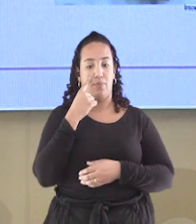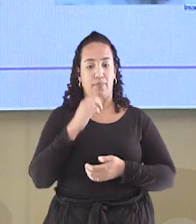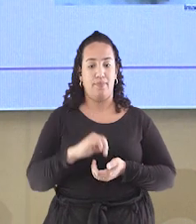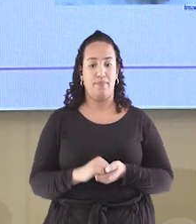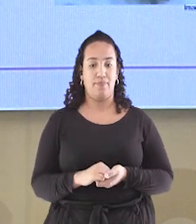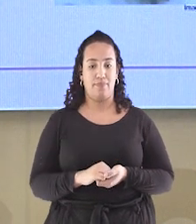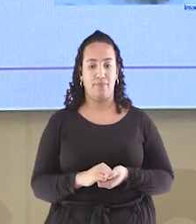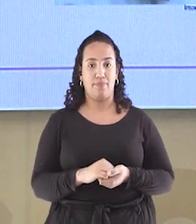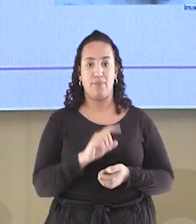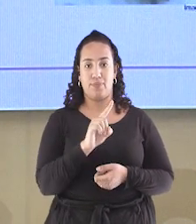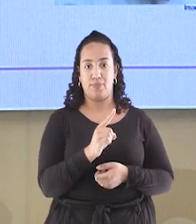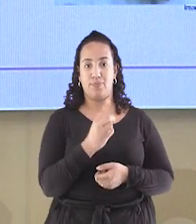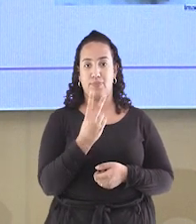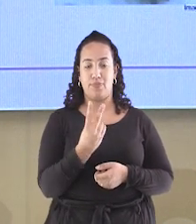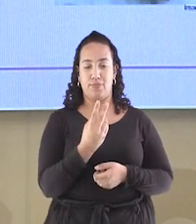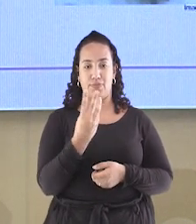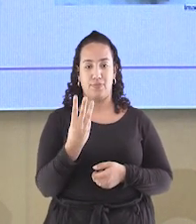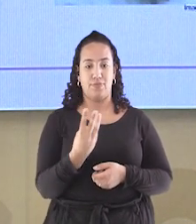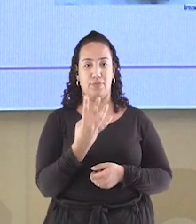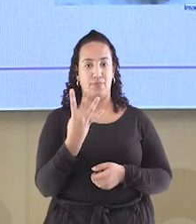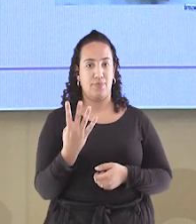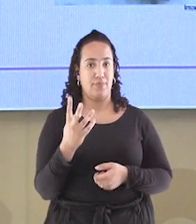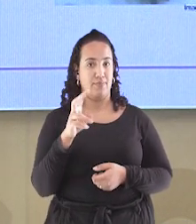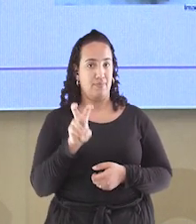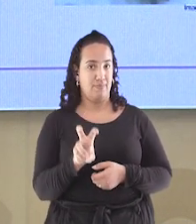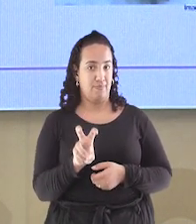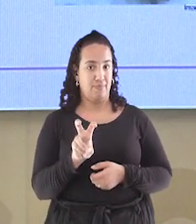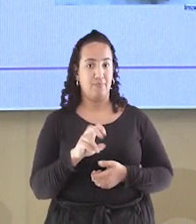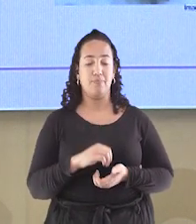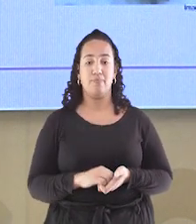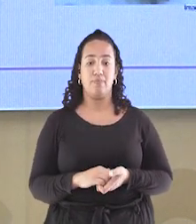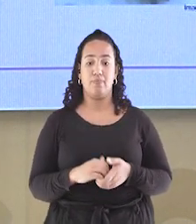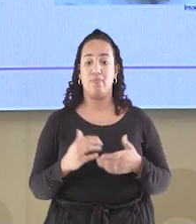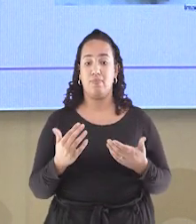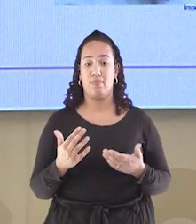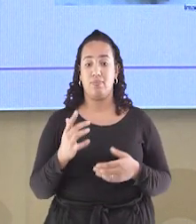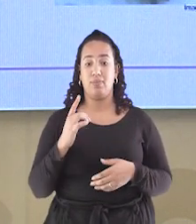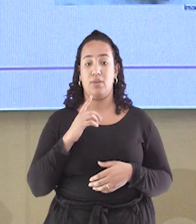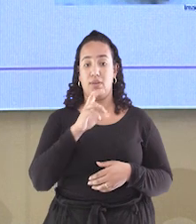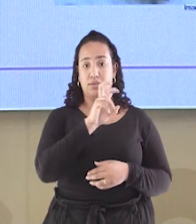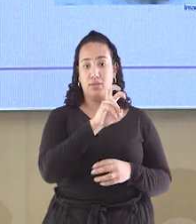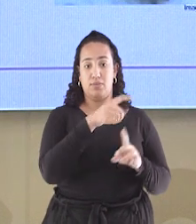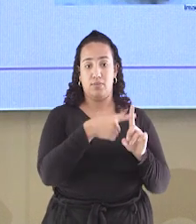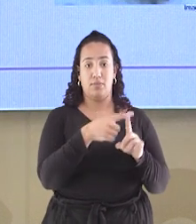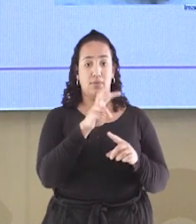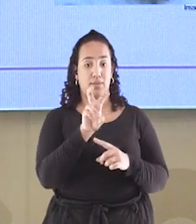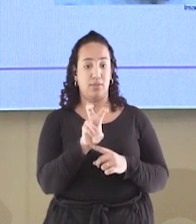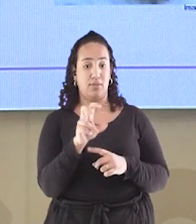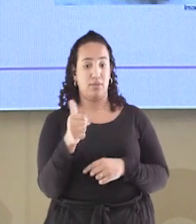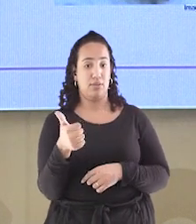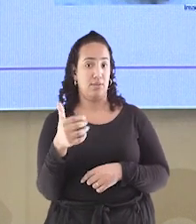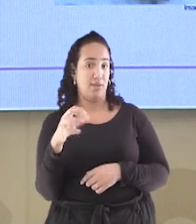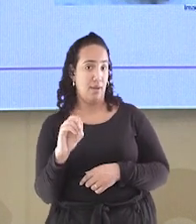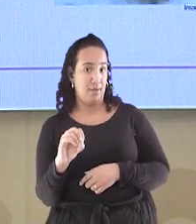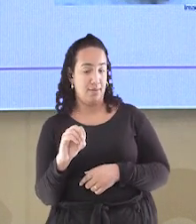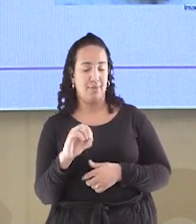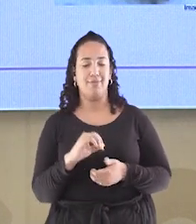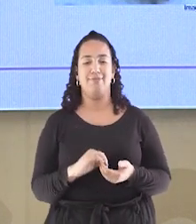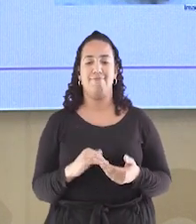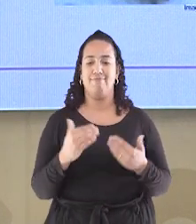Veja. 1, 2, 3, 4, 5. Então, eu já tinha 5 aqui. Com mais 5, 10. E